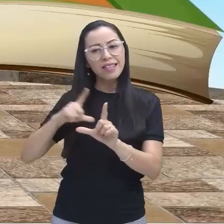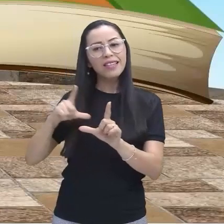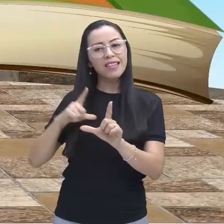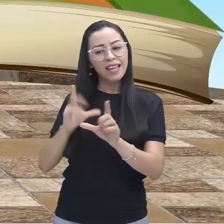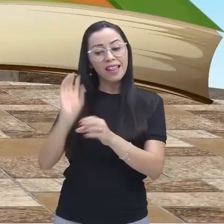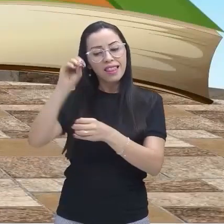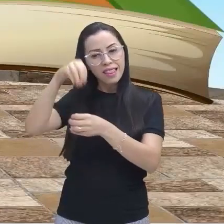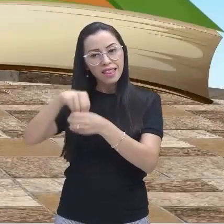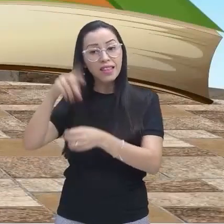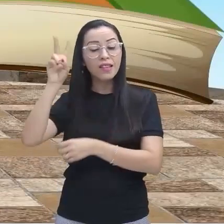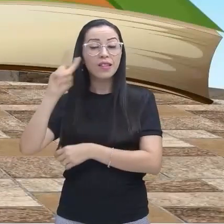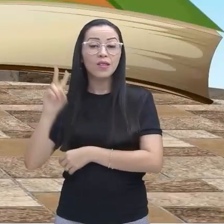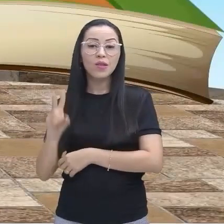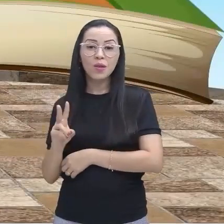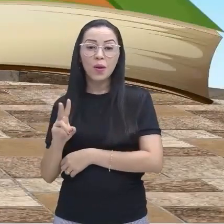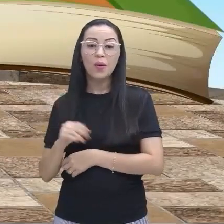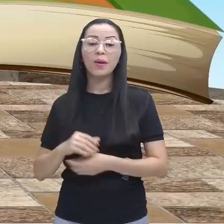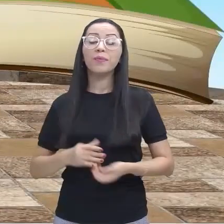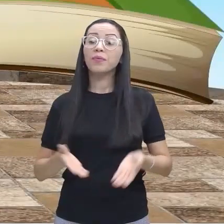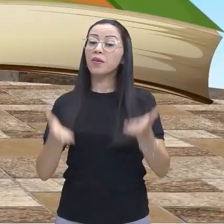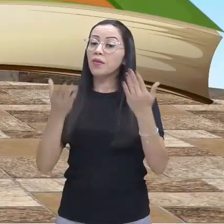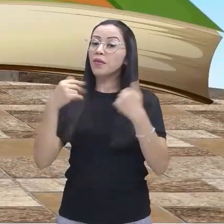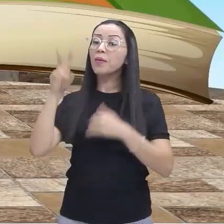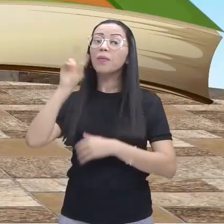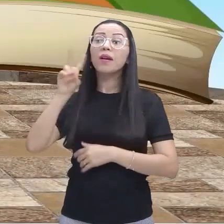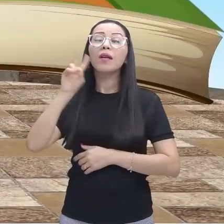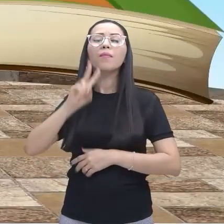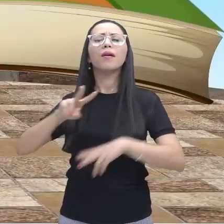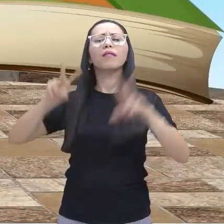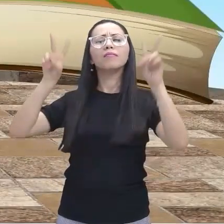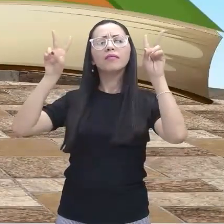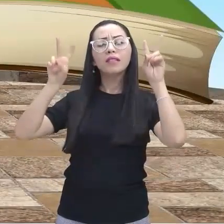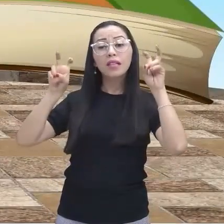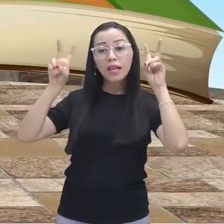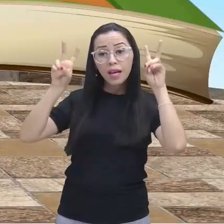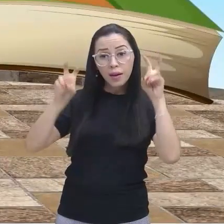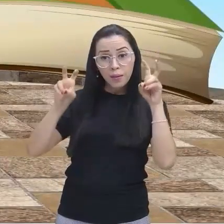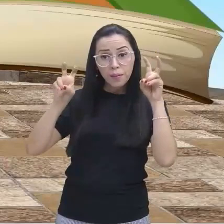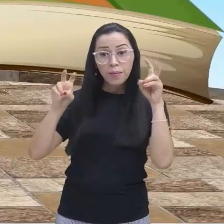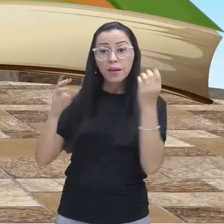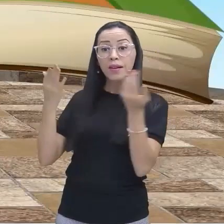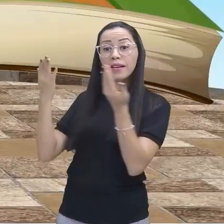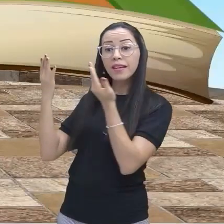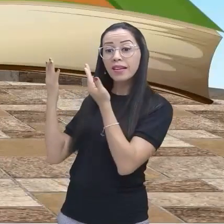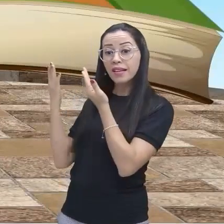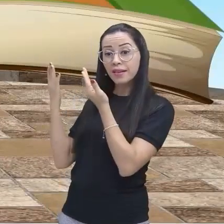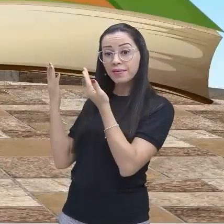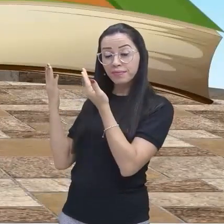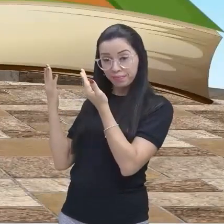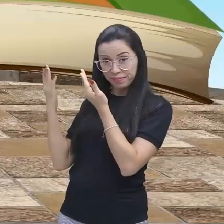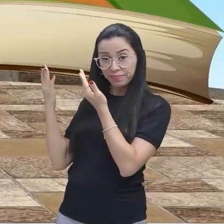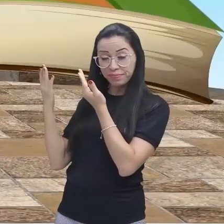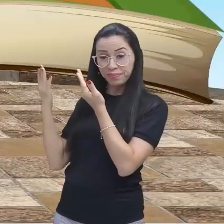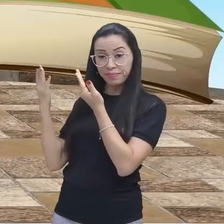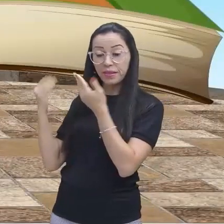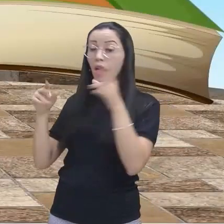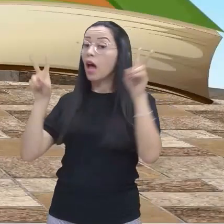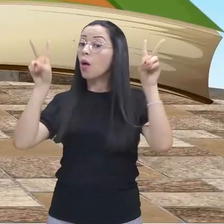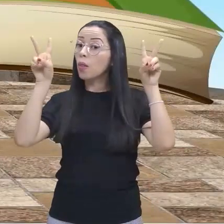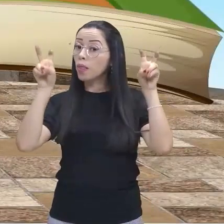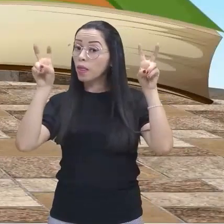Vamos lembrar o título da história? Vou mostrar aqui, vou levantar para mostrar para vocês o título da nossa